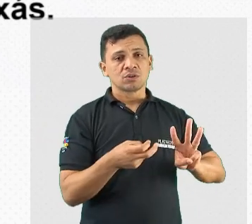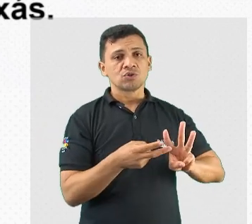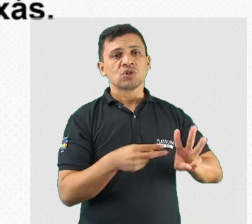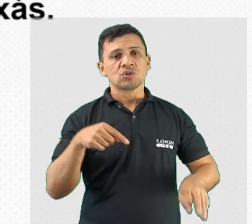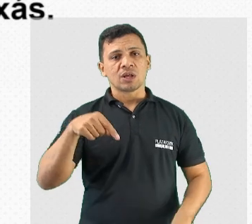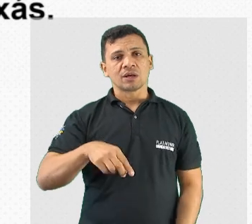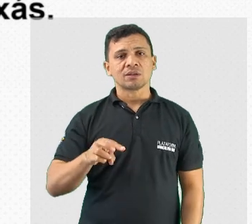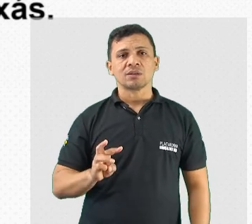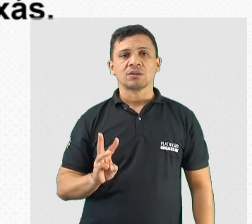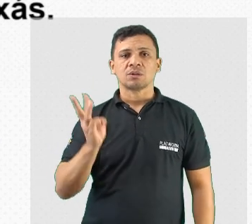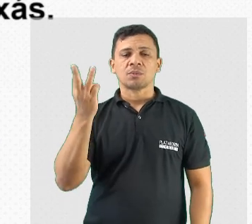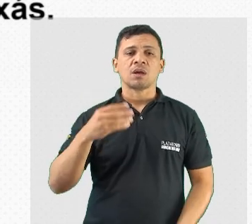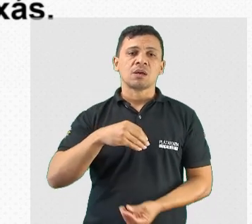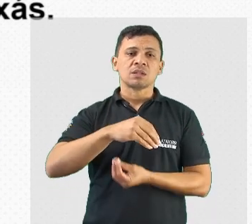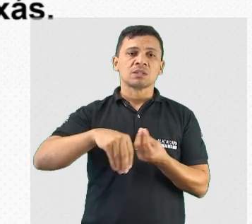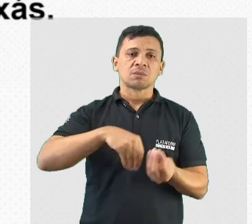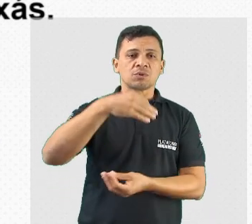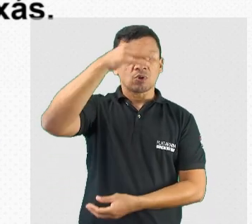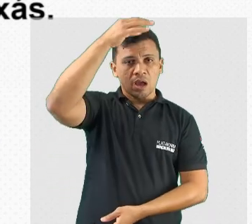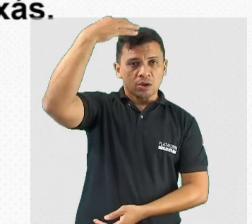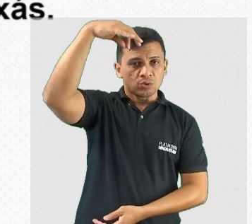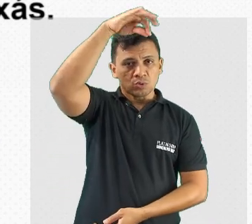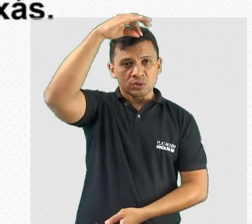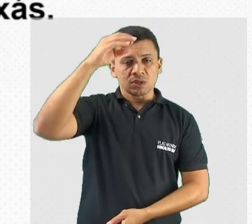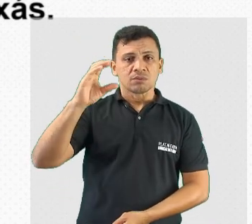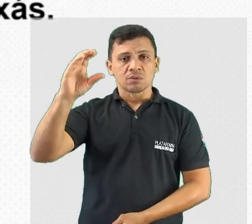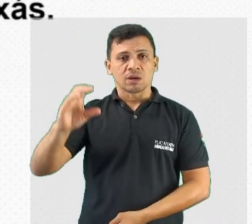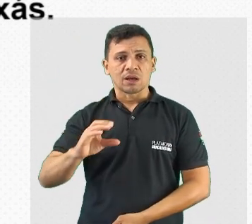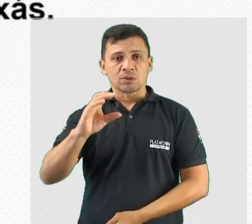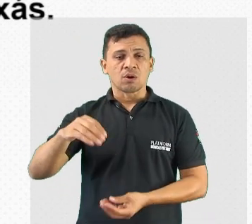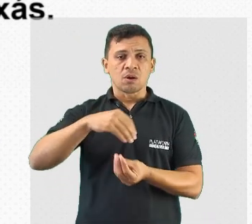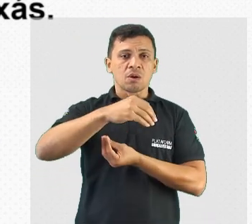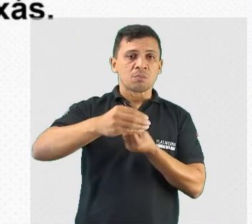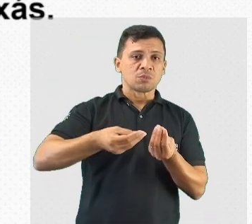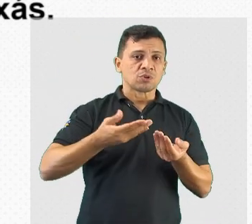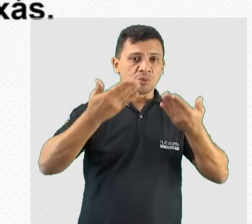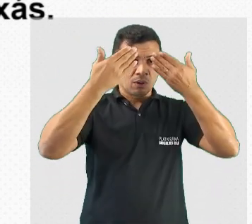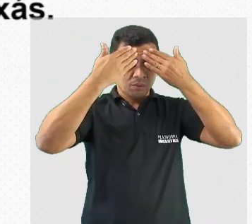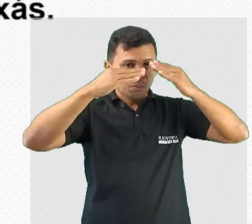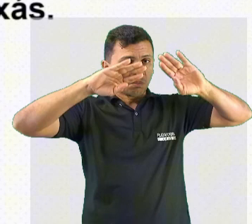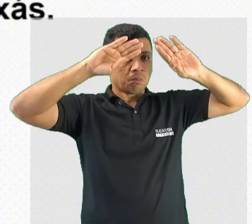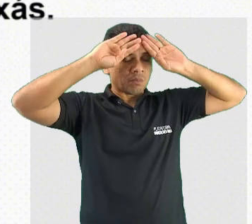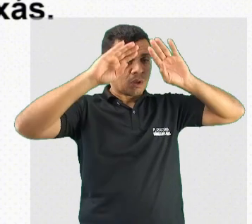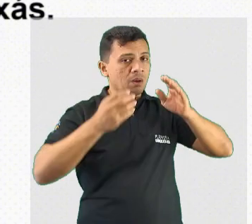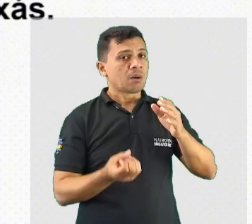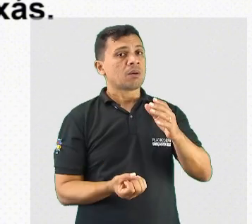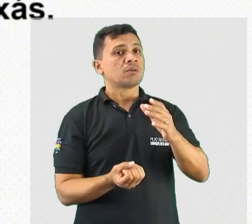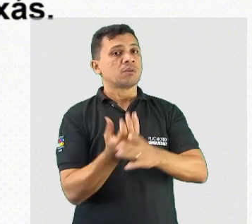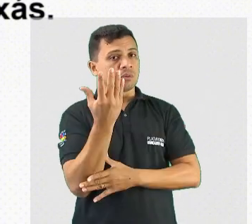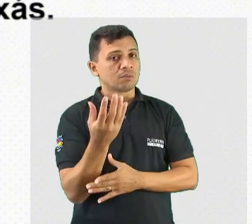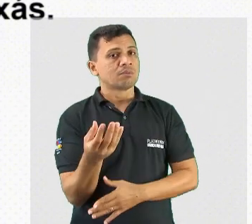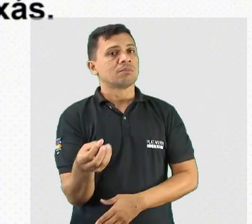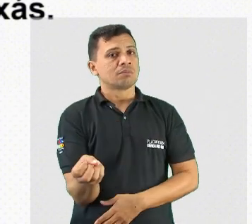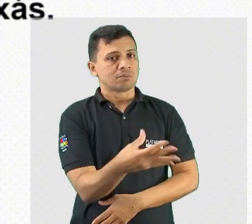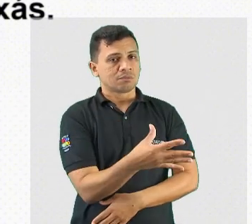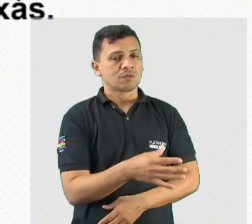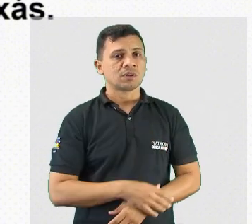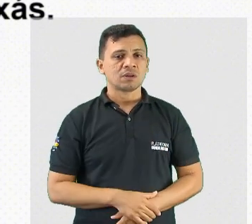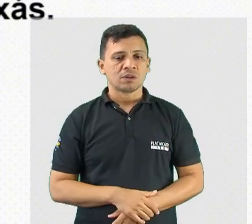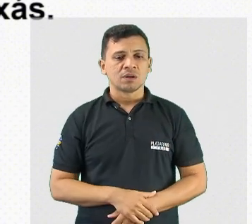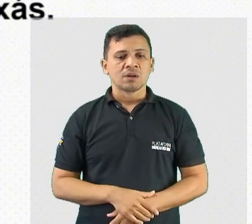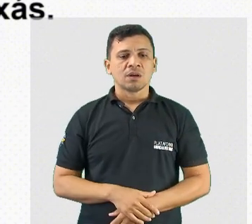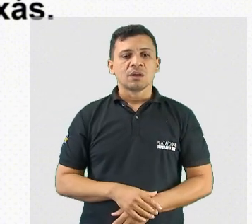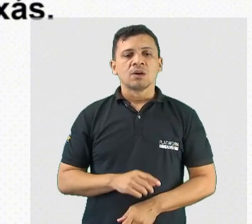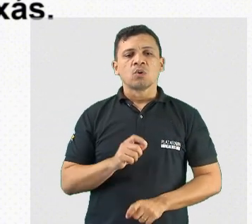Esse sincretismo dos santos católicos com orixás vão criando novas possibilidades. Então, se a gente fosse levar em consideração, o candomblé, ele é